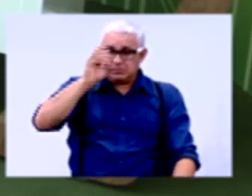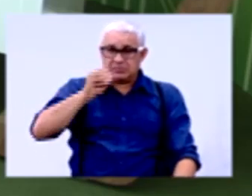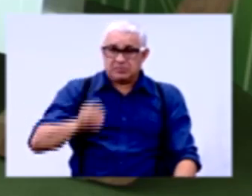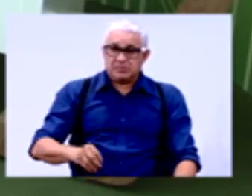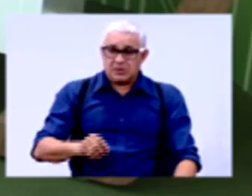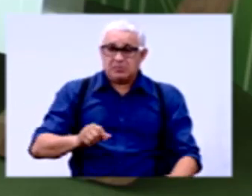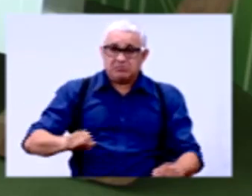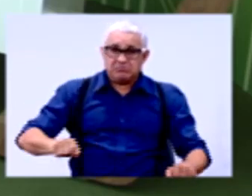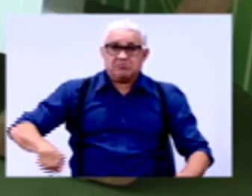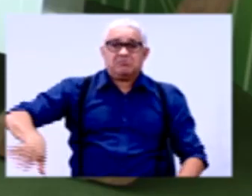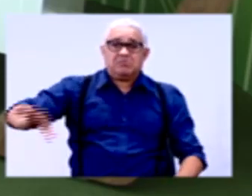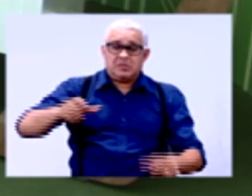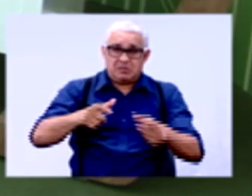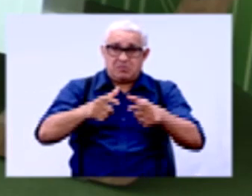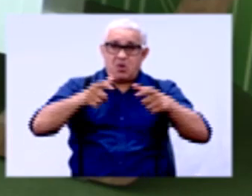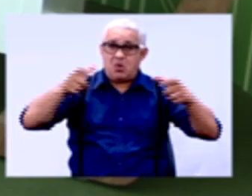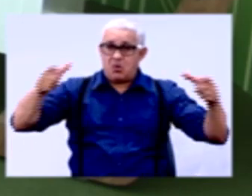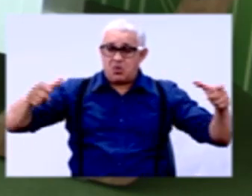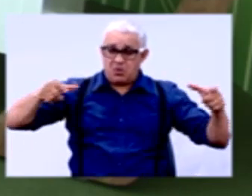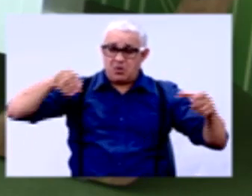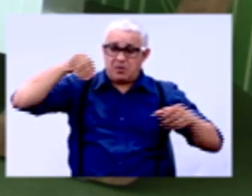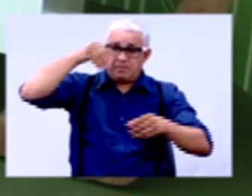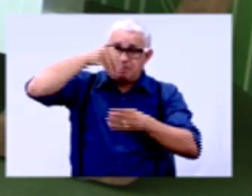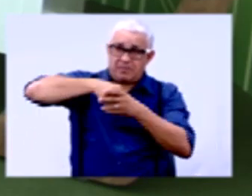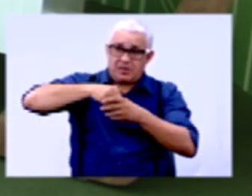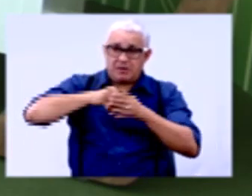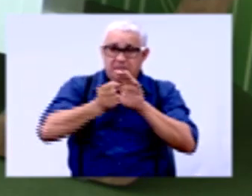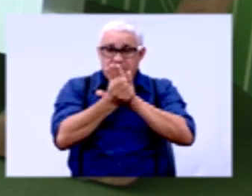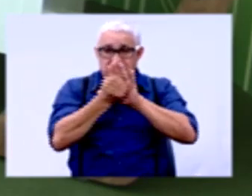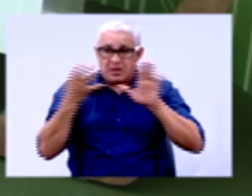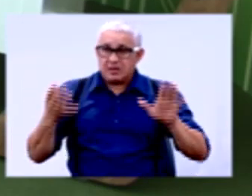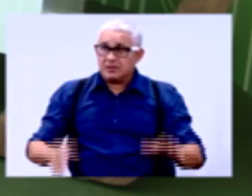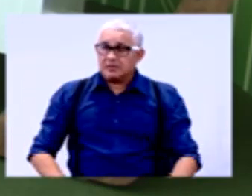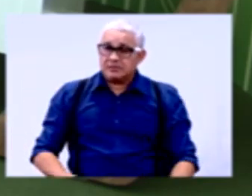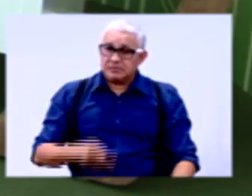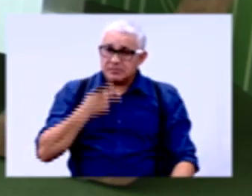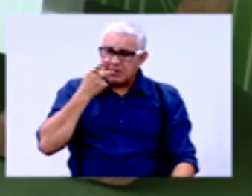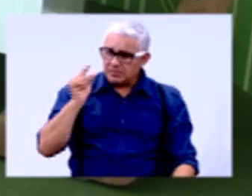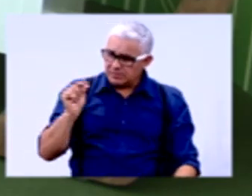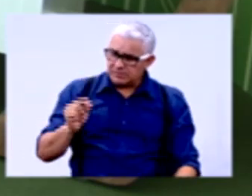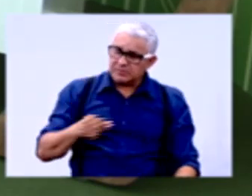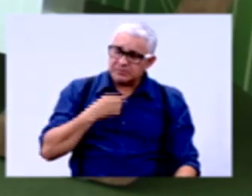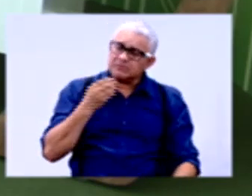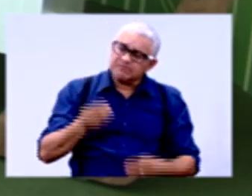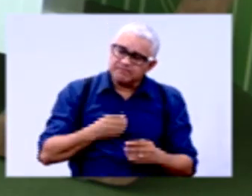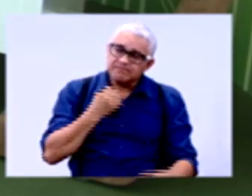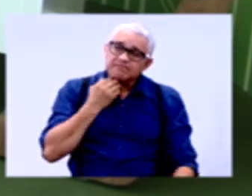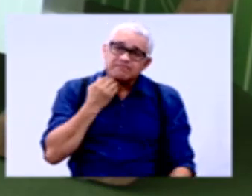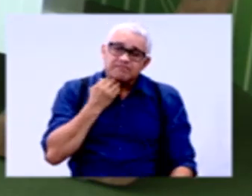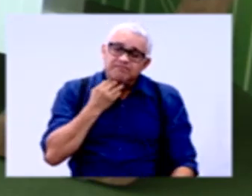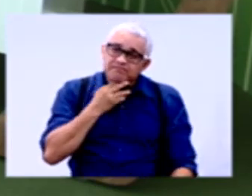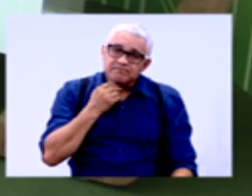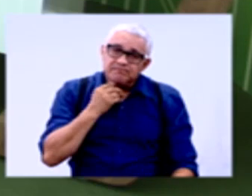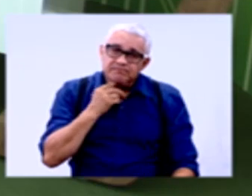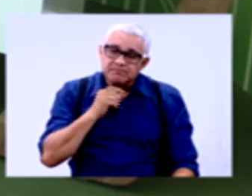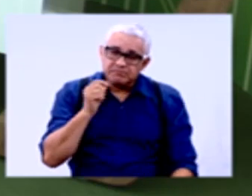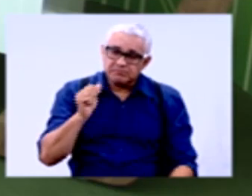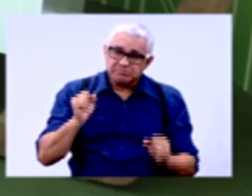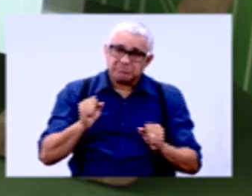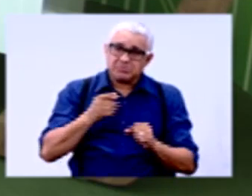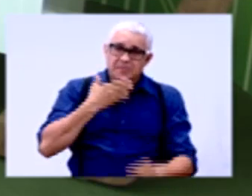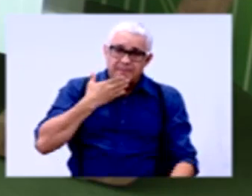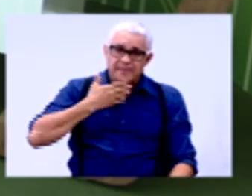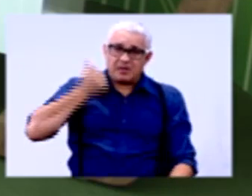generalizada para a nossa segurança dentro da nossa aplicação, né? Queria que o senhor falasse um pouquinho mais para a gente como que a gente pode melhorar